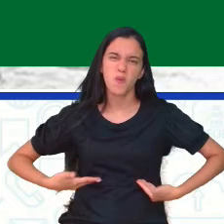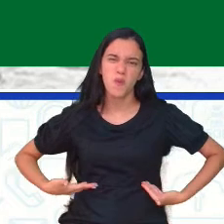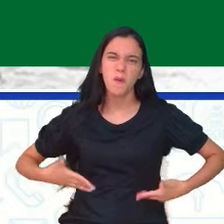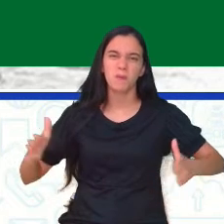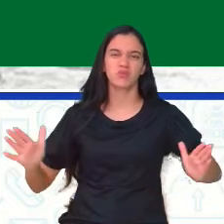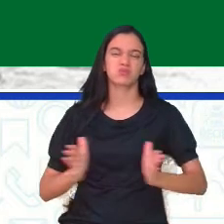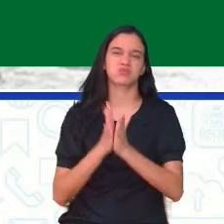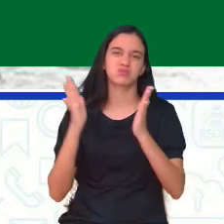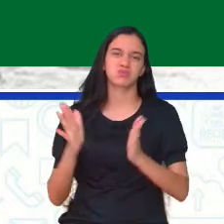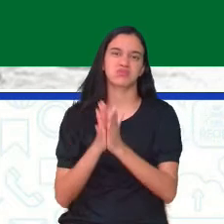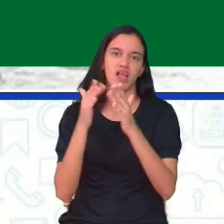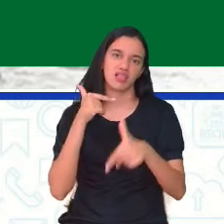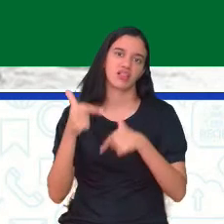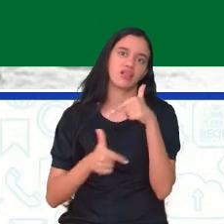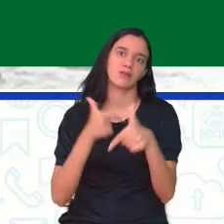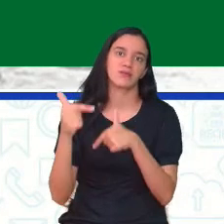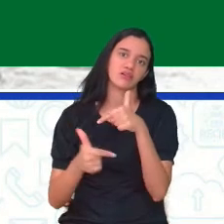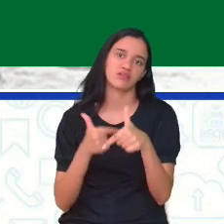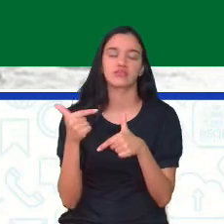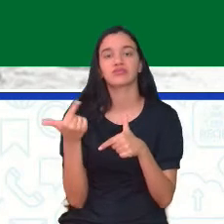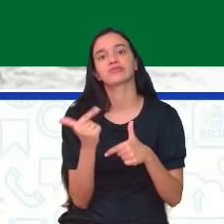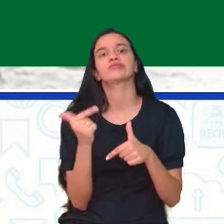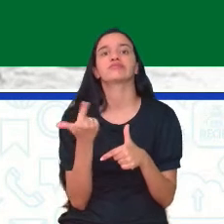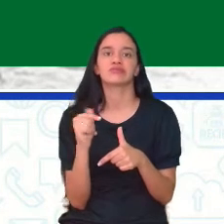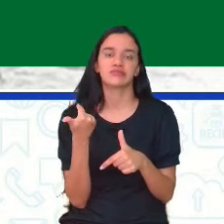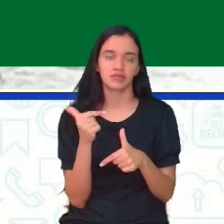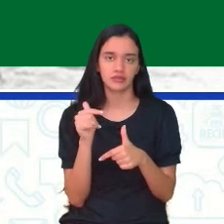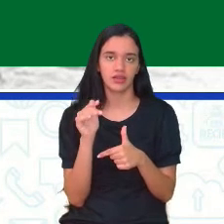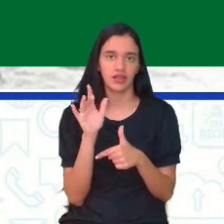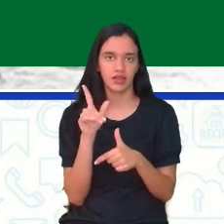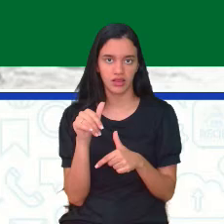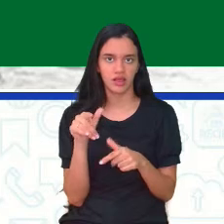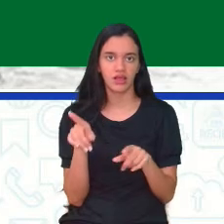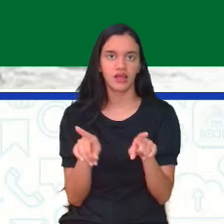miséria, desemprego. Quem aparece, né,